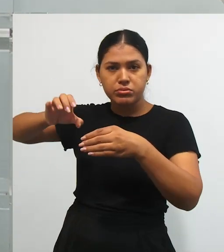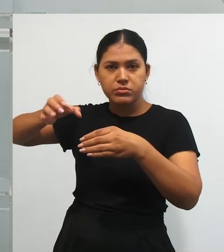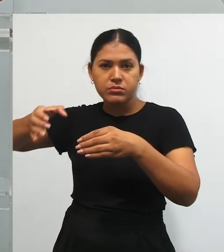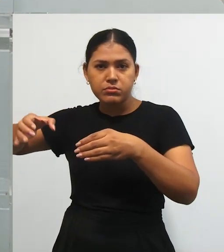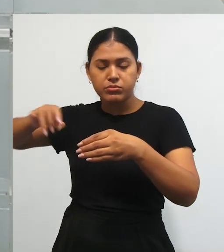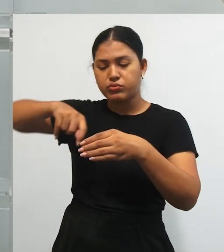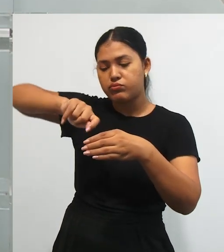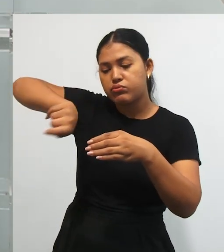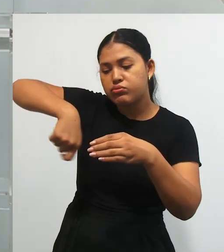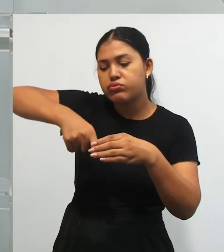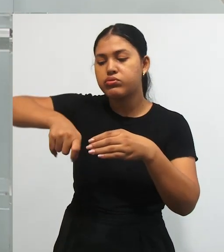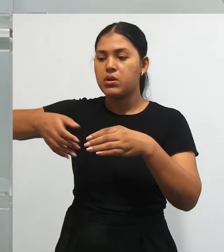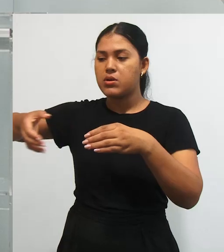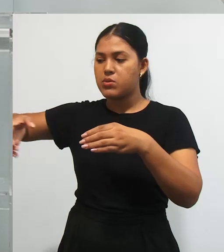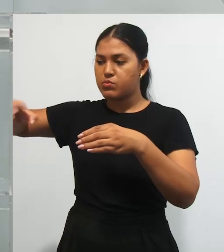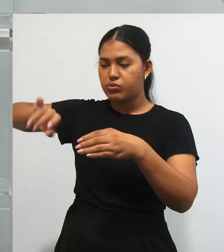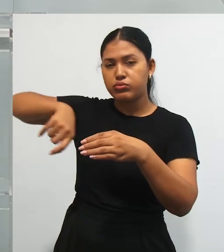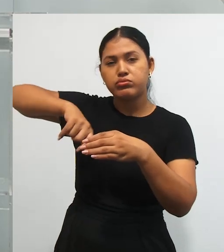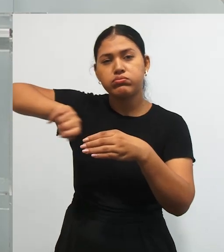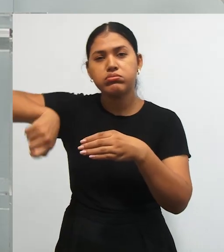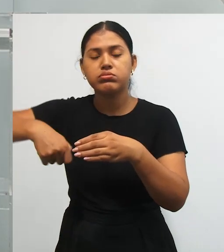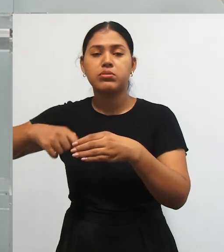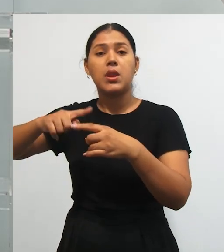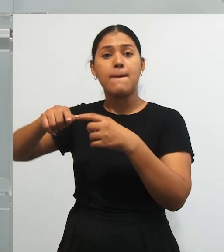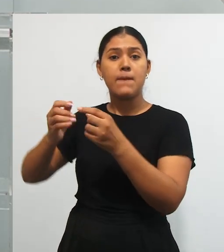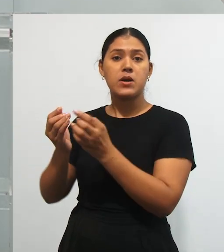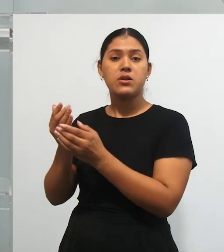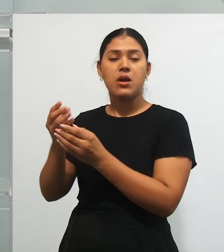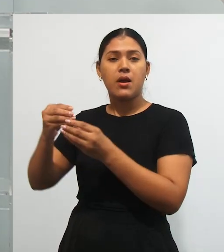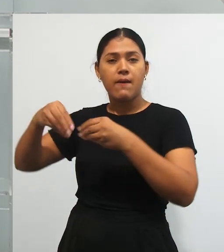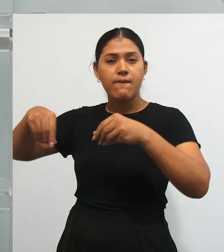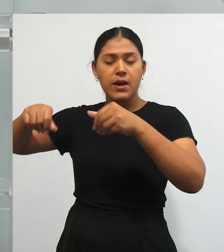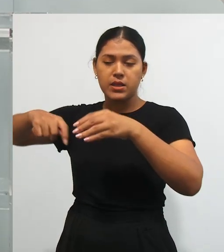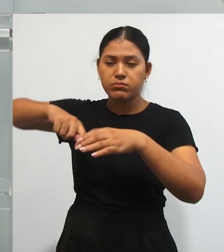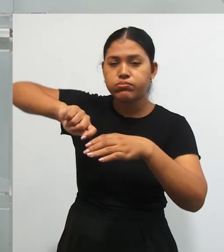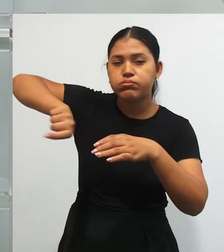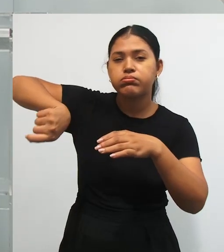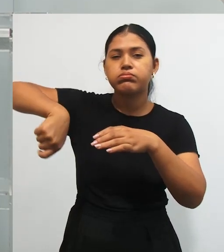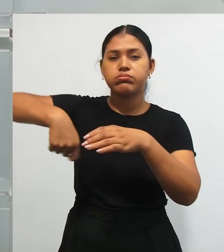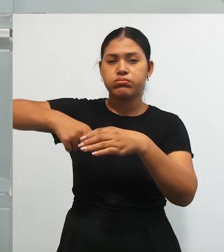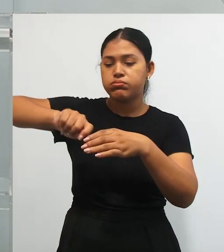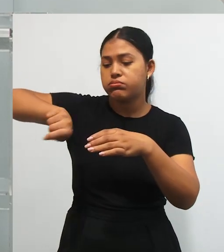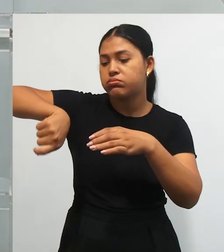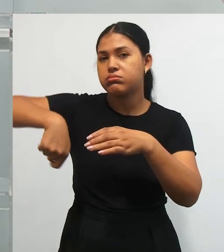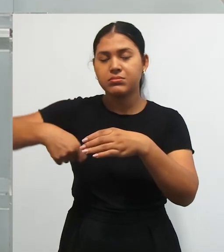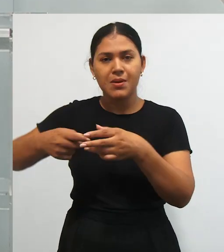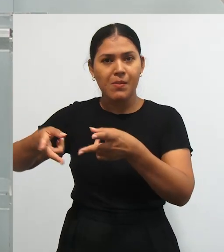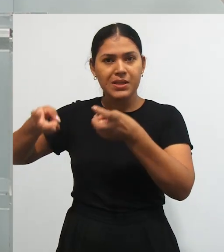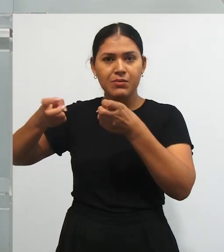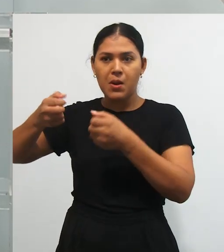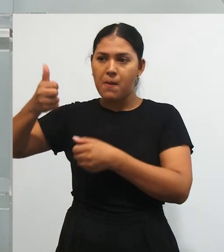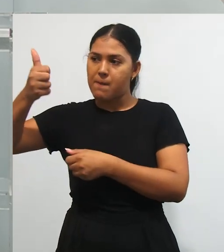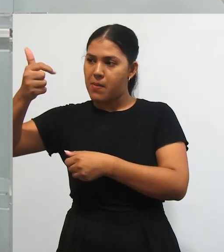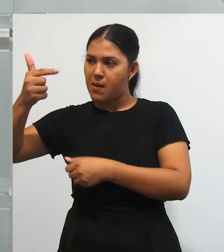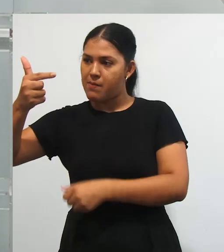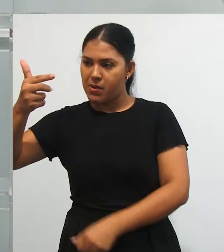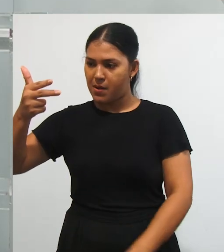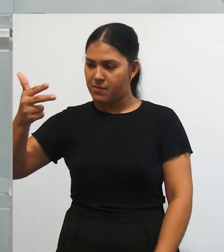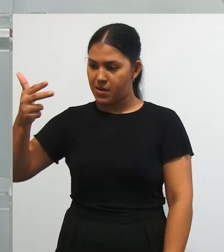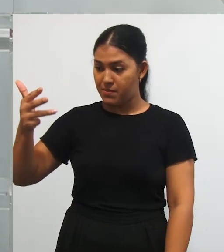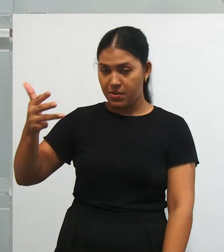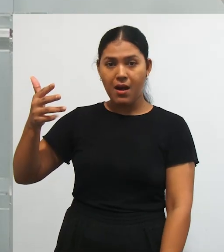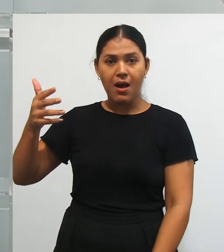uma massa homogênea. Após isso, acrescente a farinha de trigo, né? Então, olha só, como ficou totalmente claro